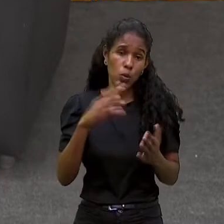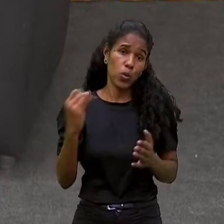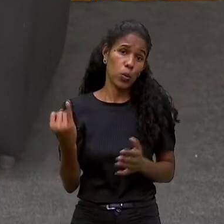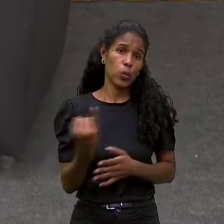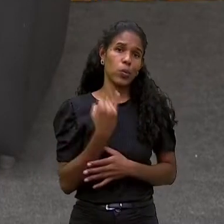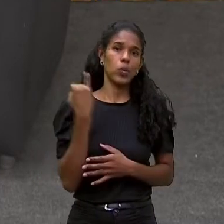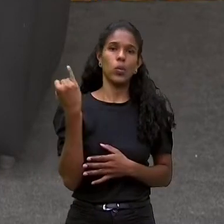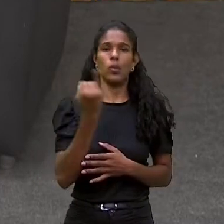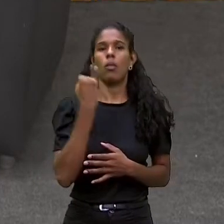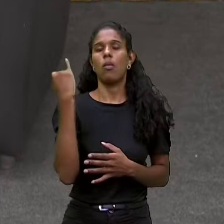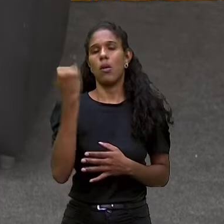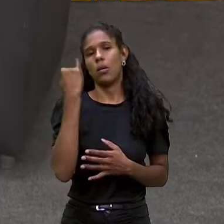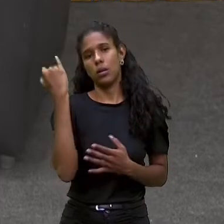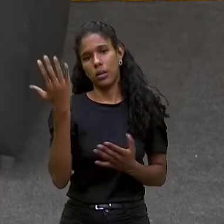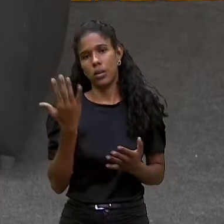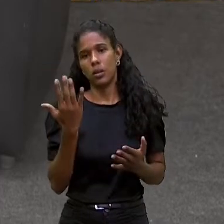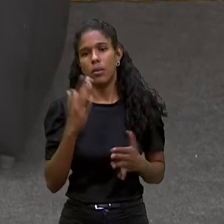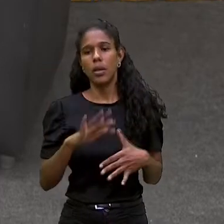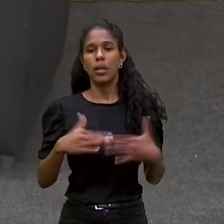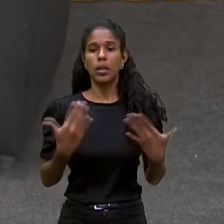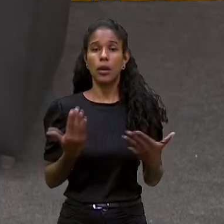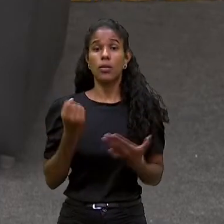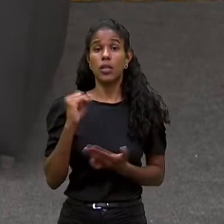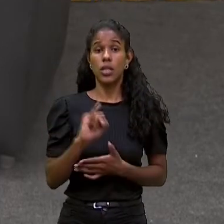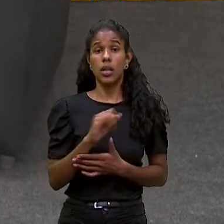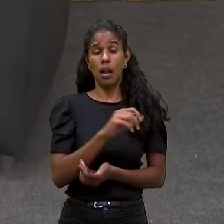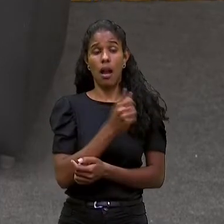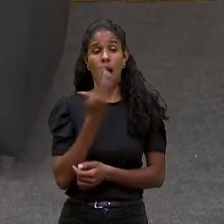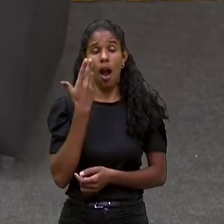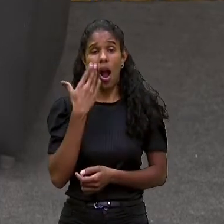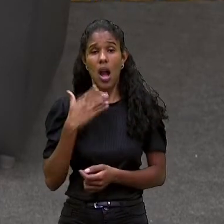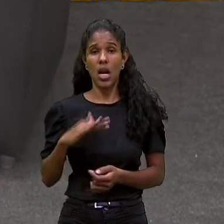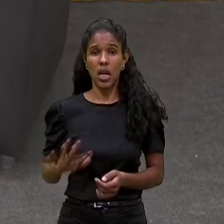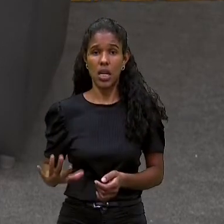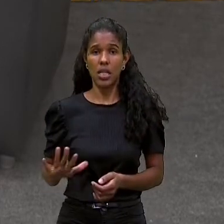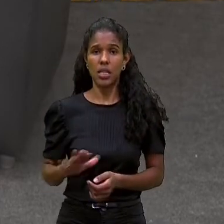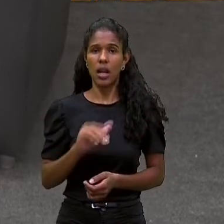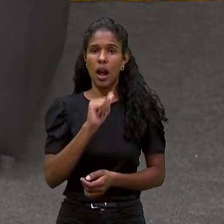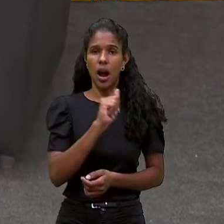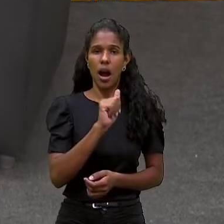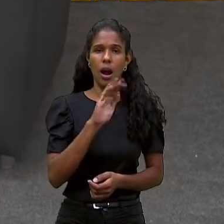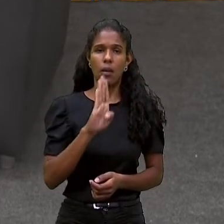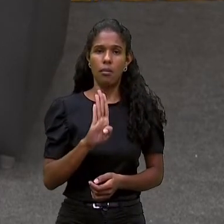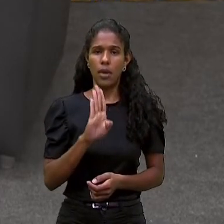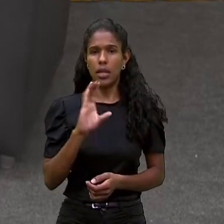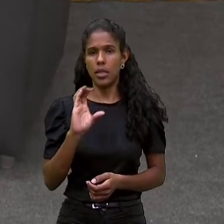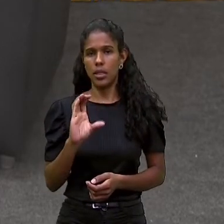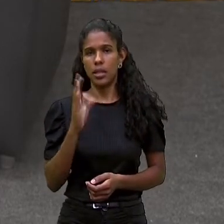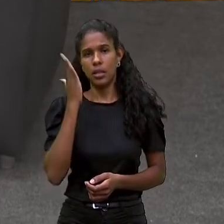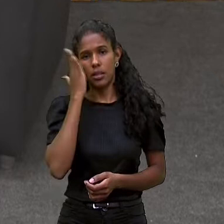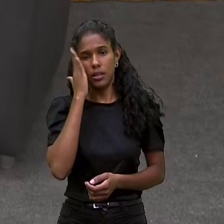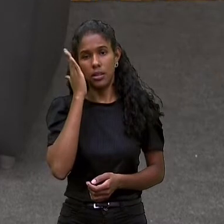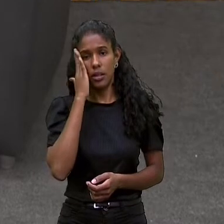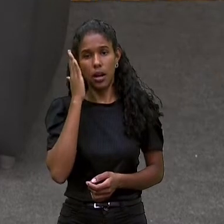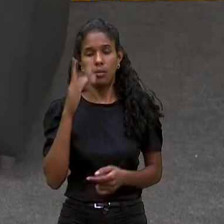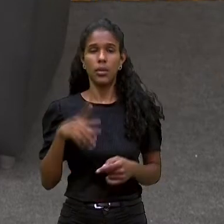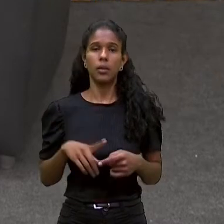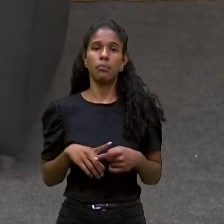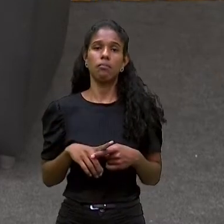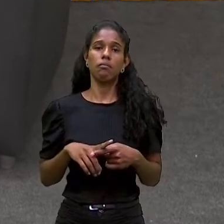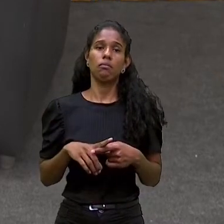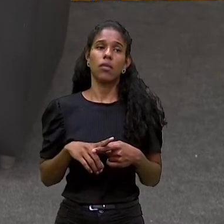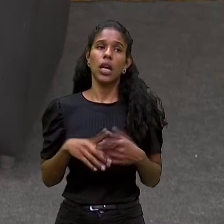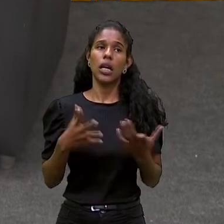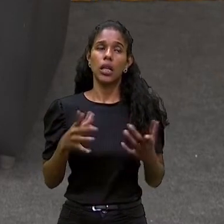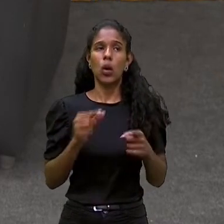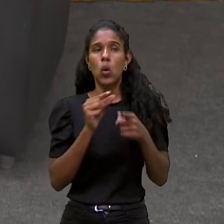da vivência dela. Então, ser alfabetizado está muito associado a conhecer as letras, a juntar sílabas,